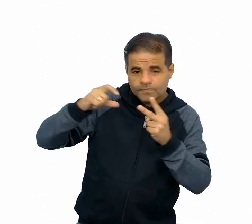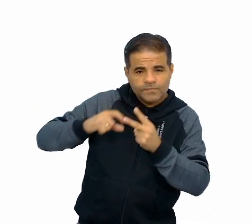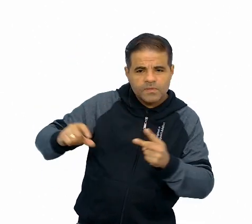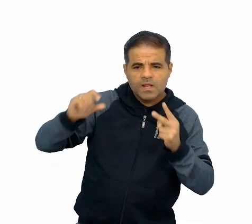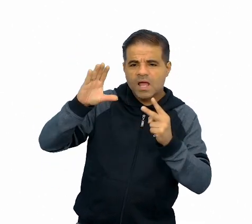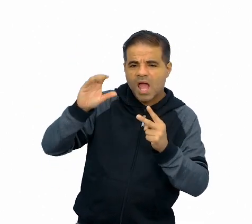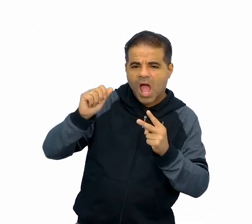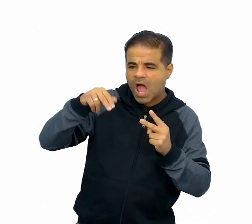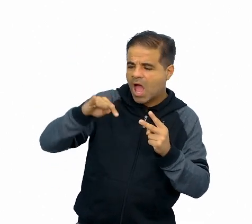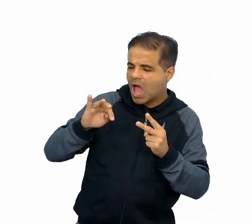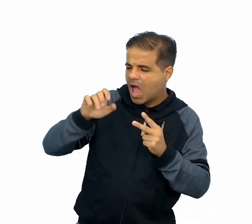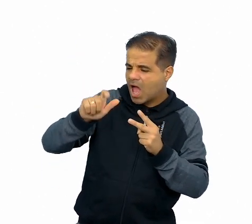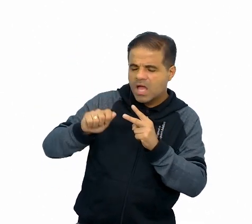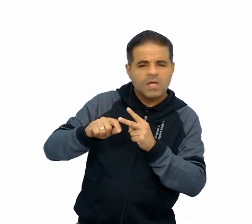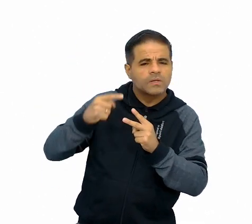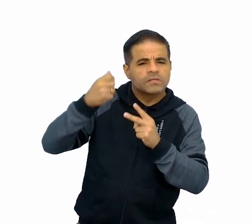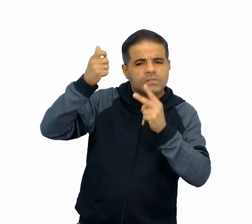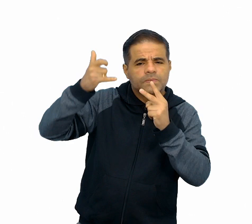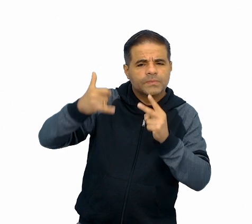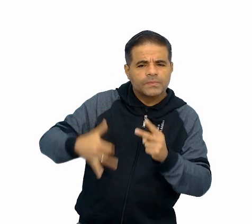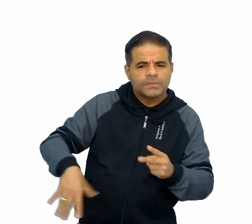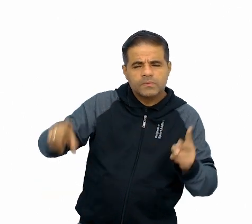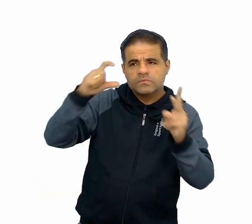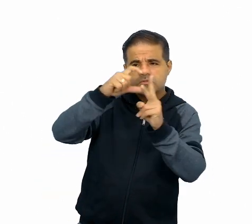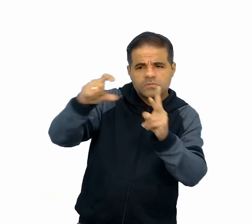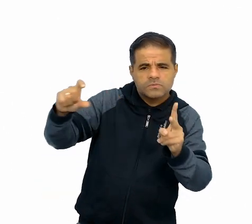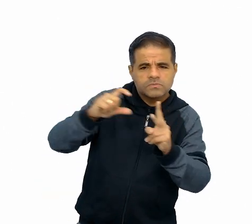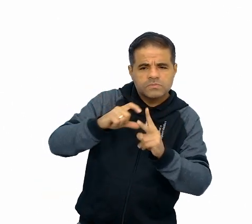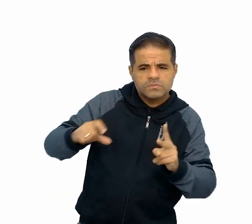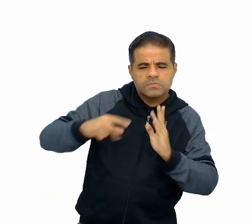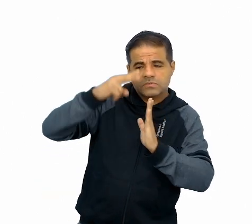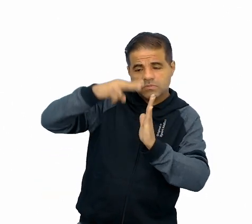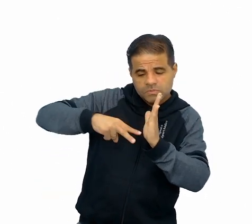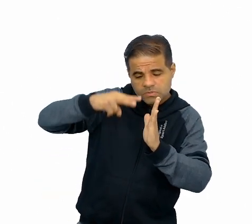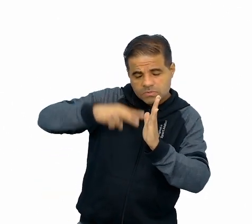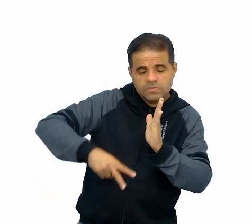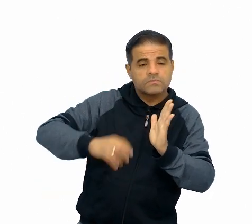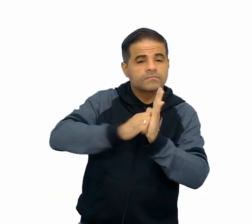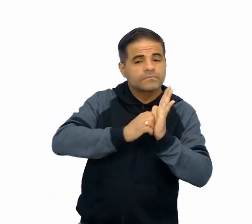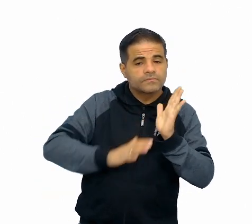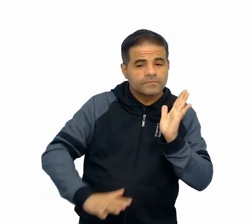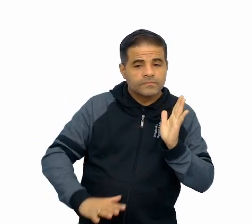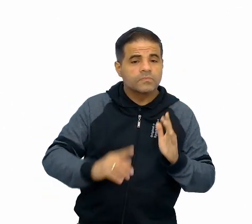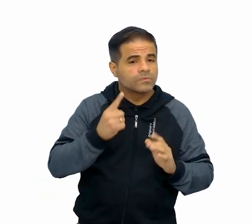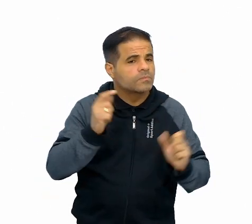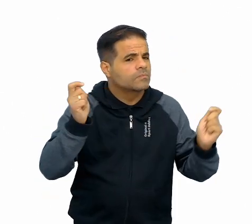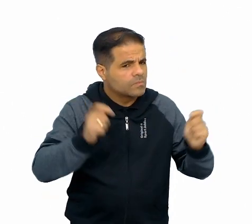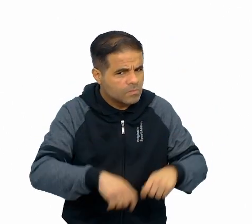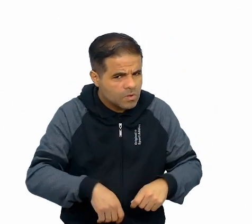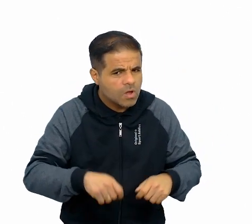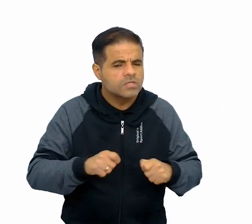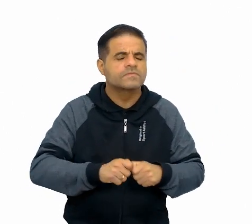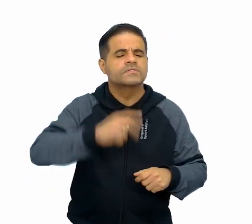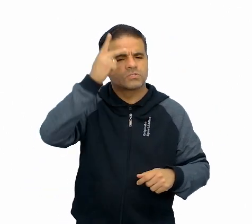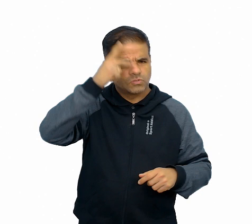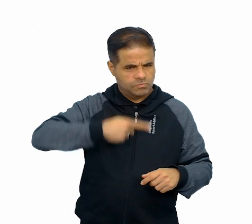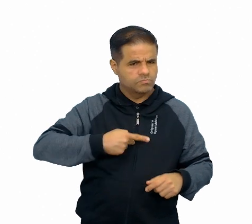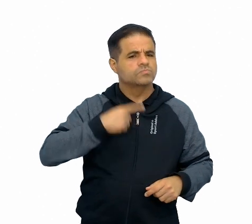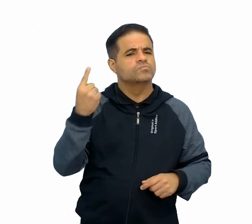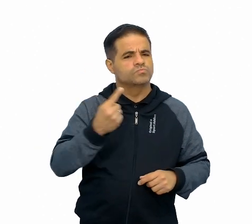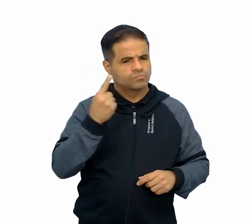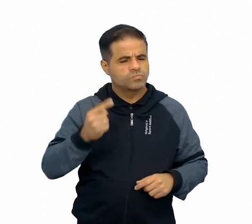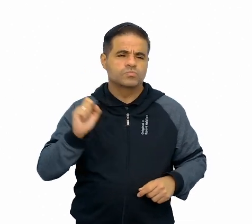a partir disso escrever uma quadrinha. Então, a leitura na atividade 1 pode ser feita individualmente,